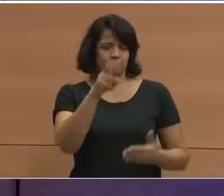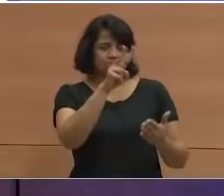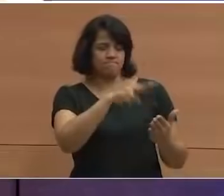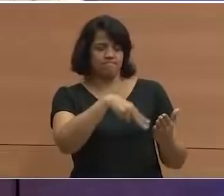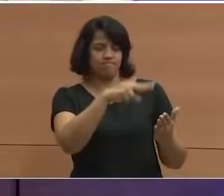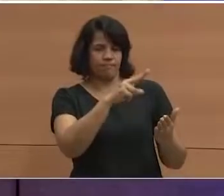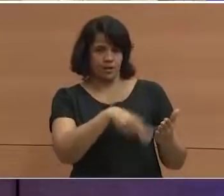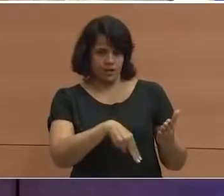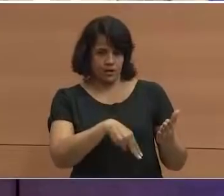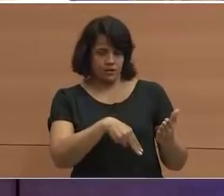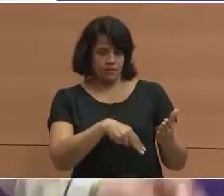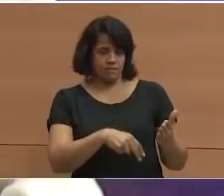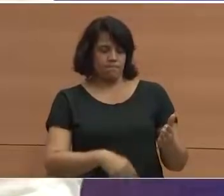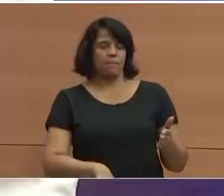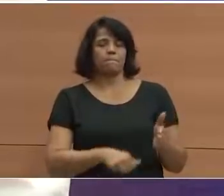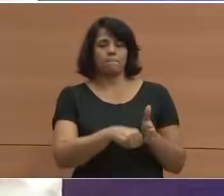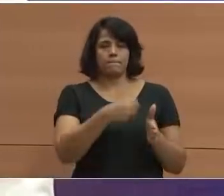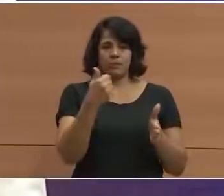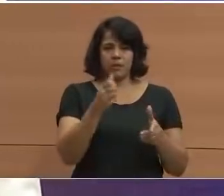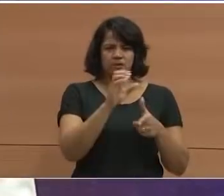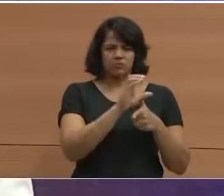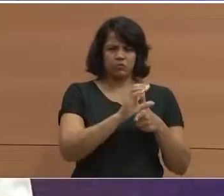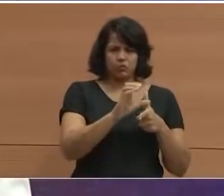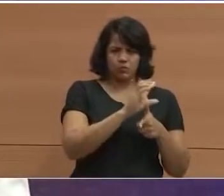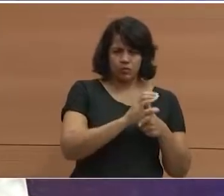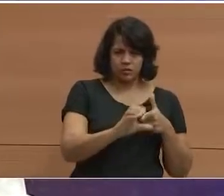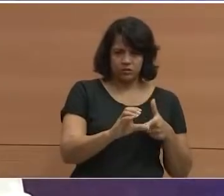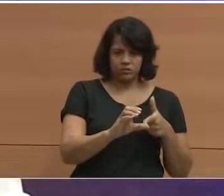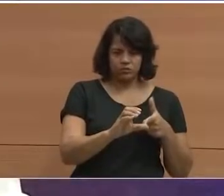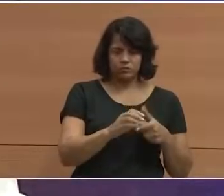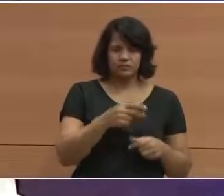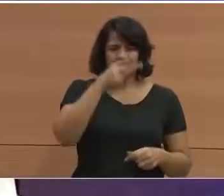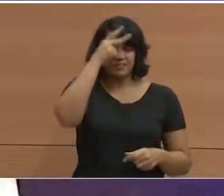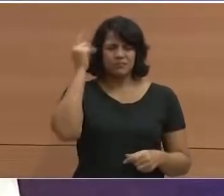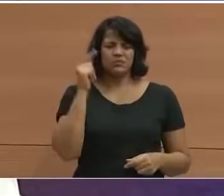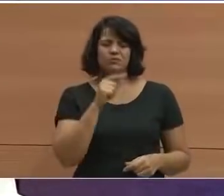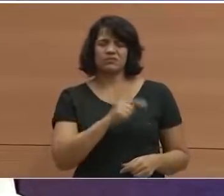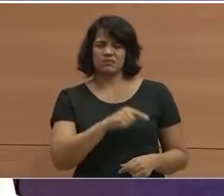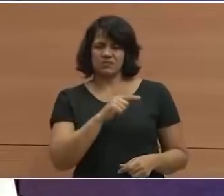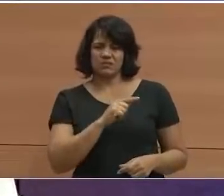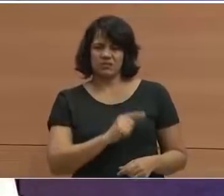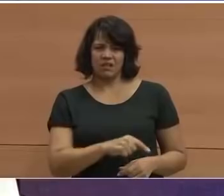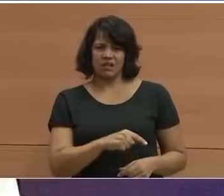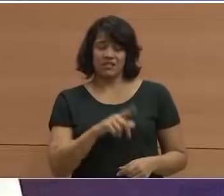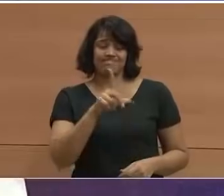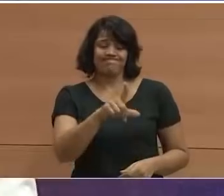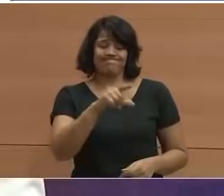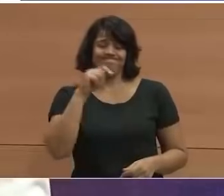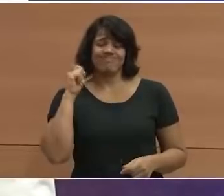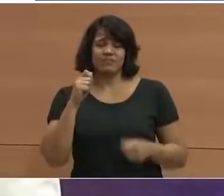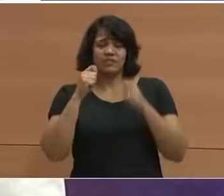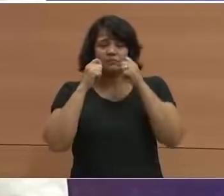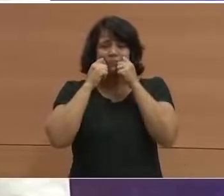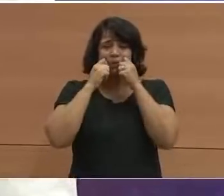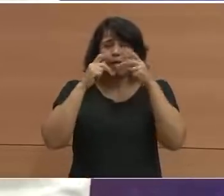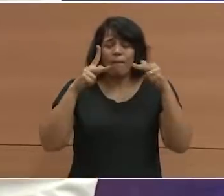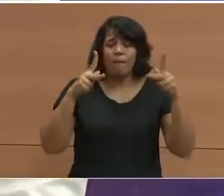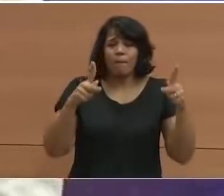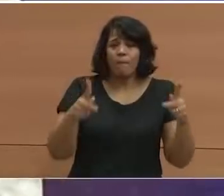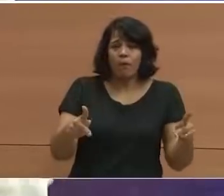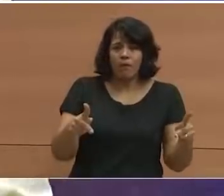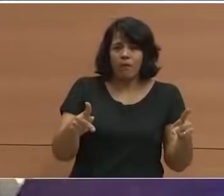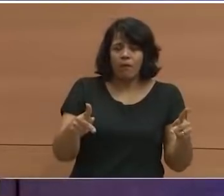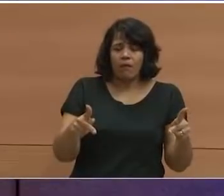deram preferência a Apolo, eles criticavam, desconfiavam de Paulo em tudo. Desconfiaram de Paulo